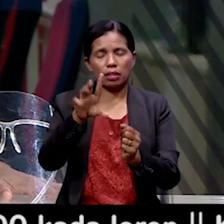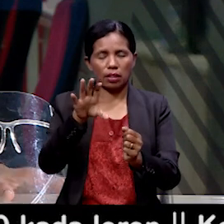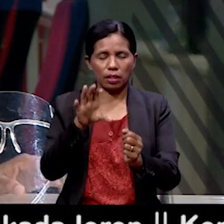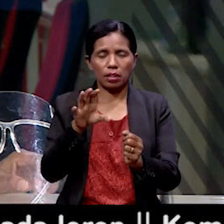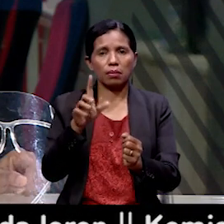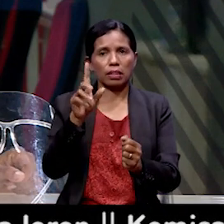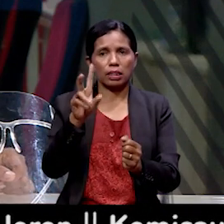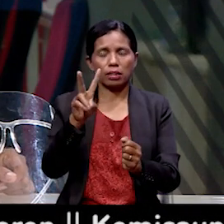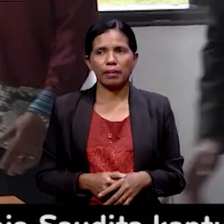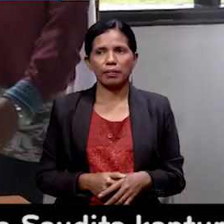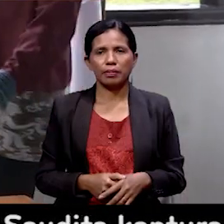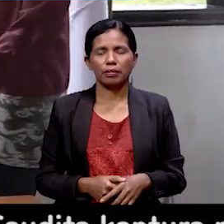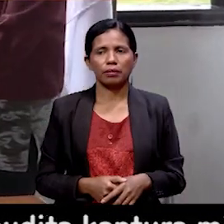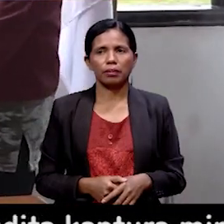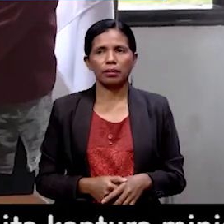Timor-Leste.